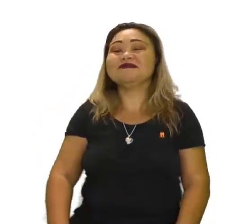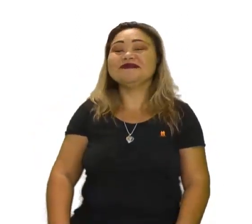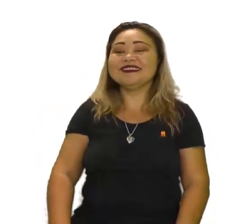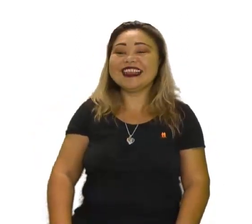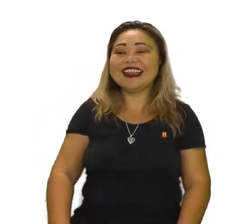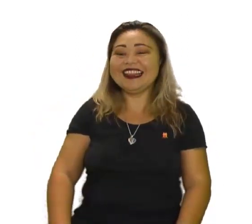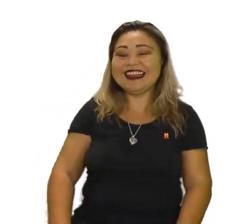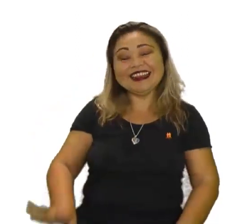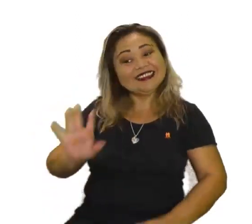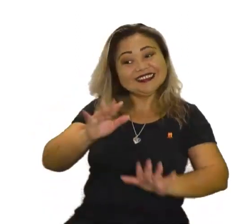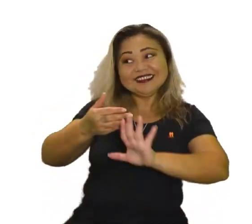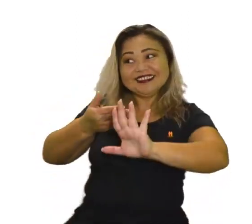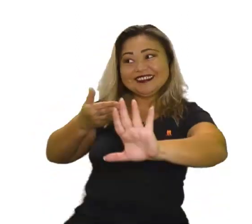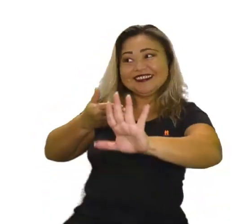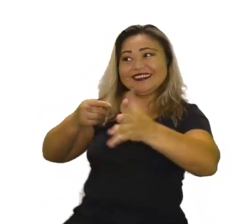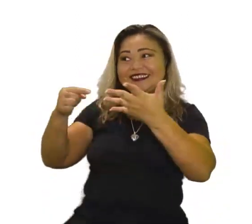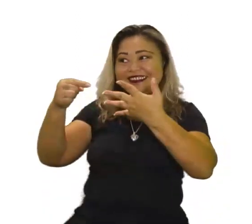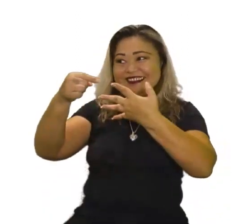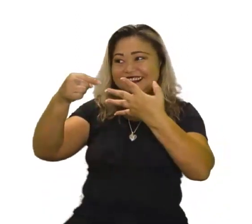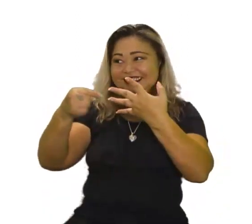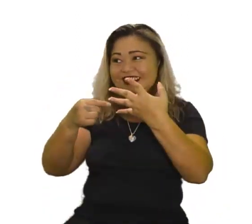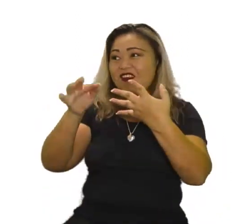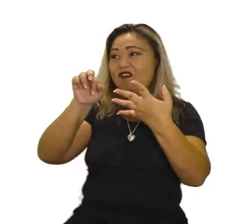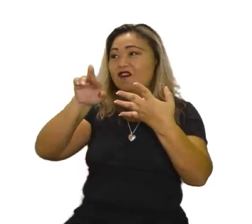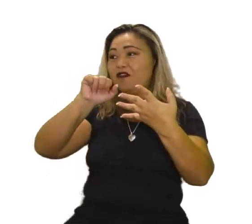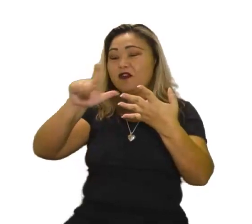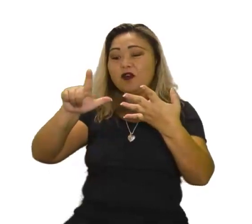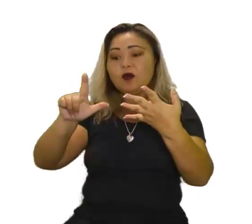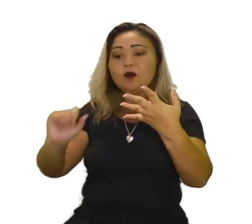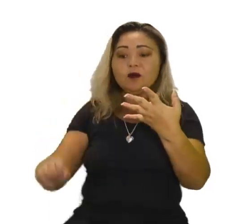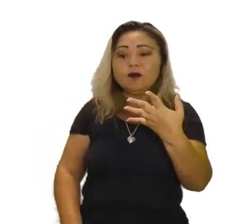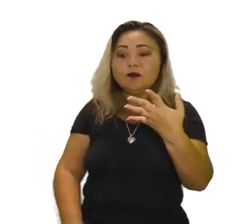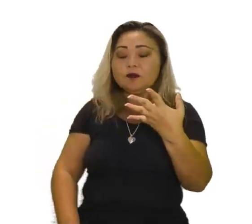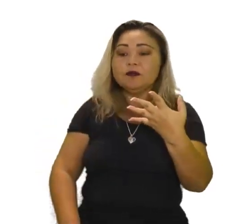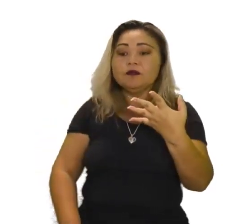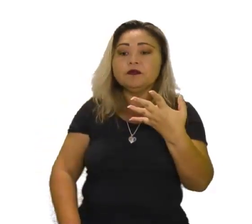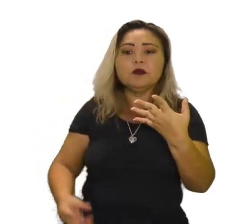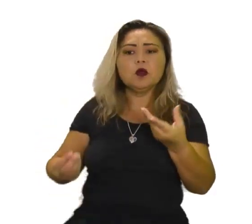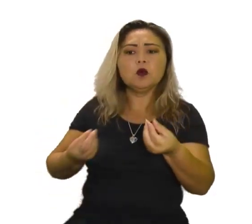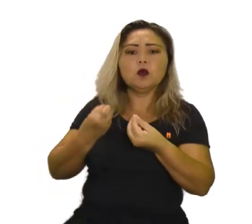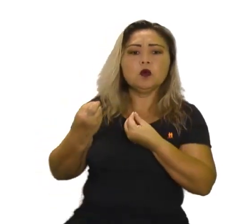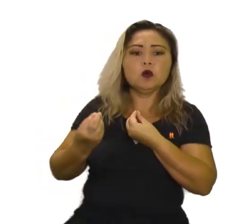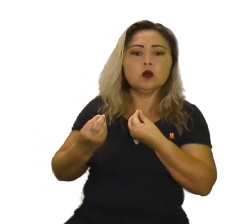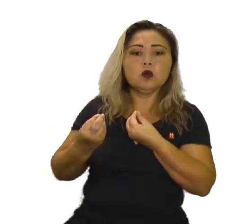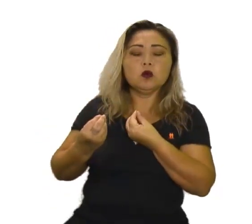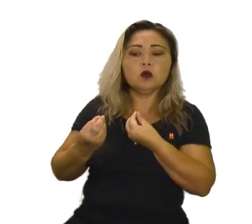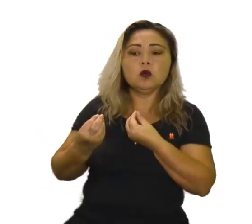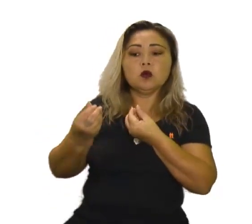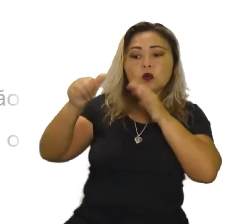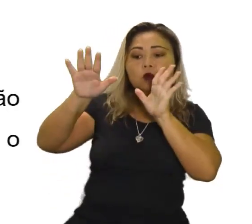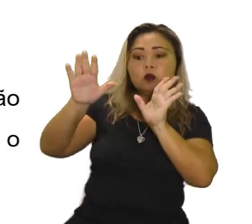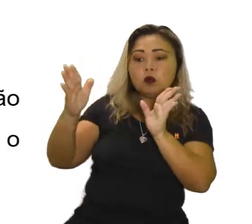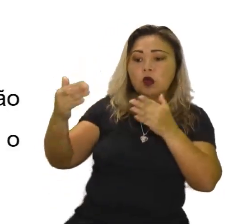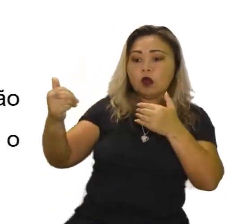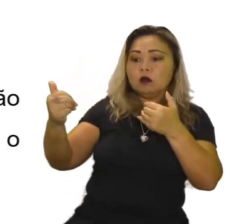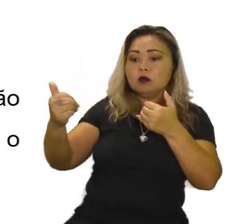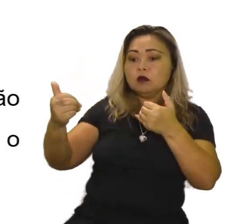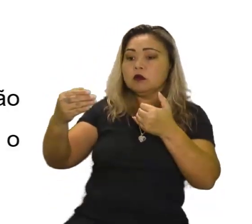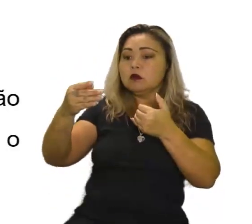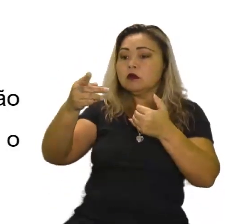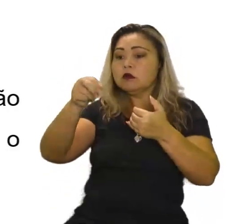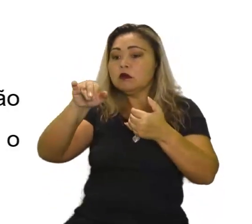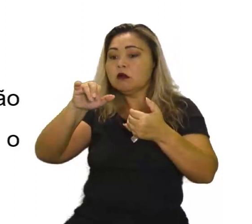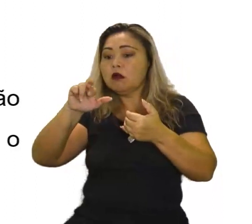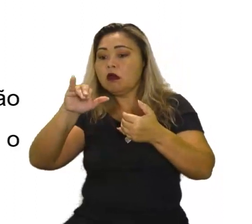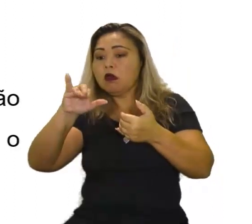Das estações florais, tá bom? Aí, professor, quando a gente for colocando nas instalações do apiário, nós temos